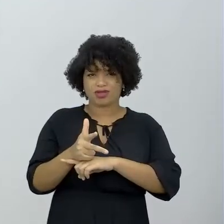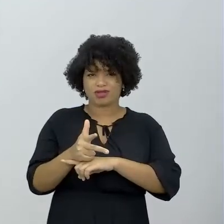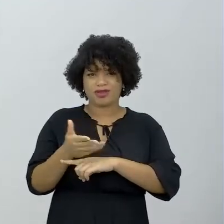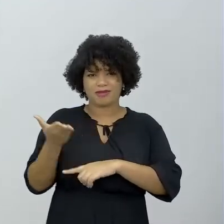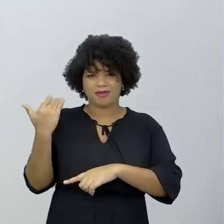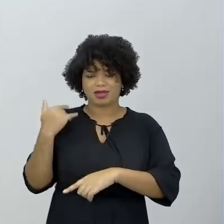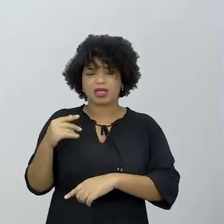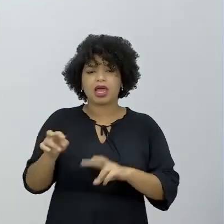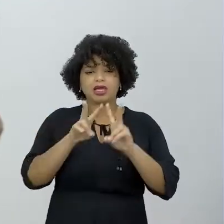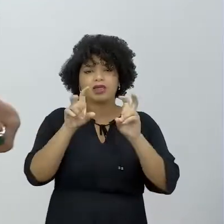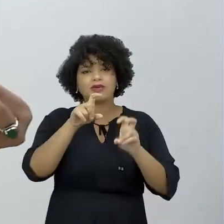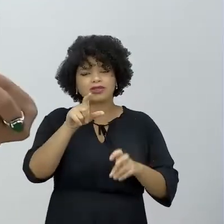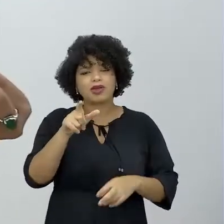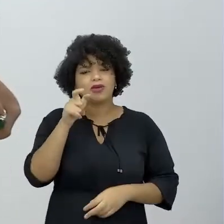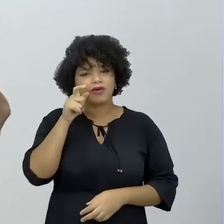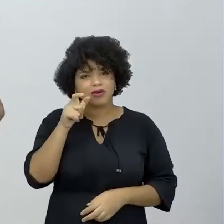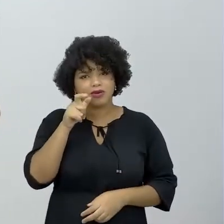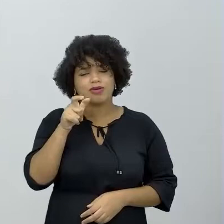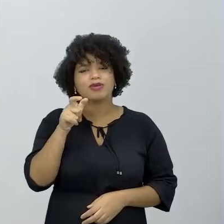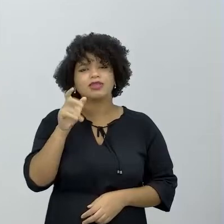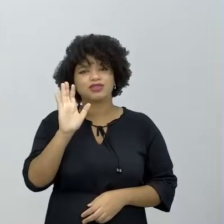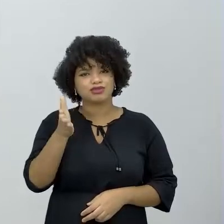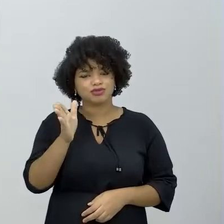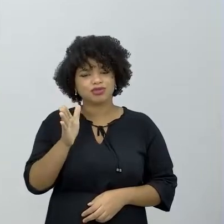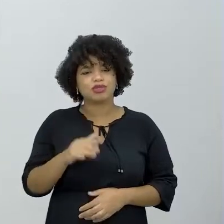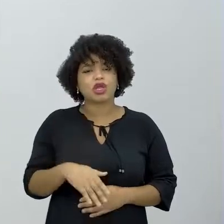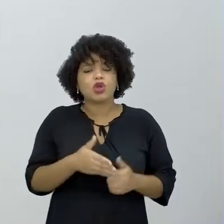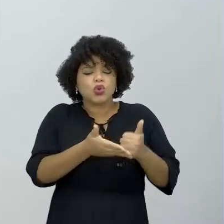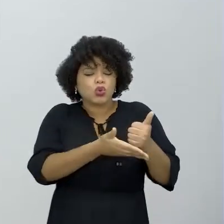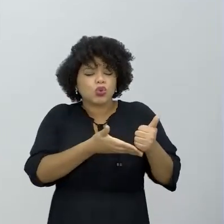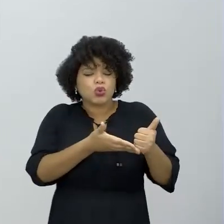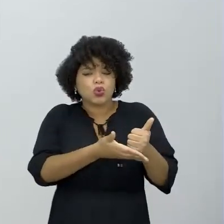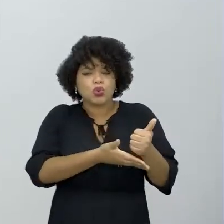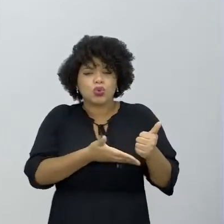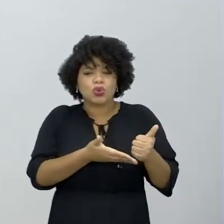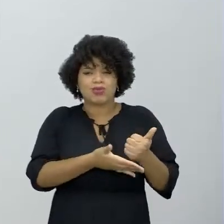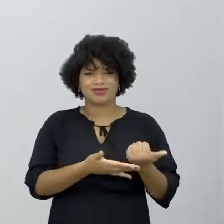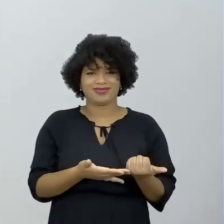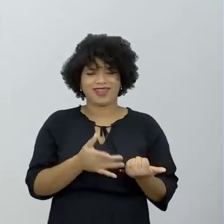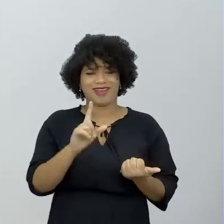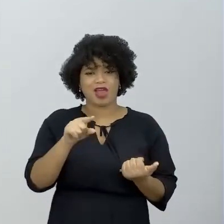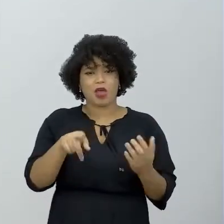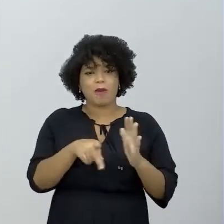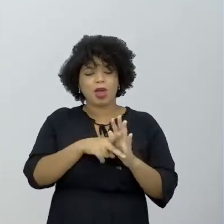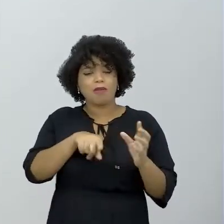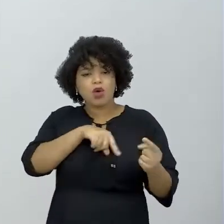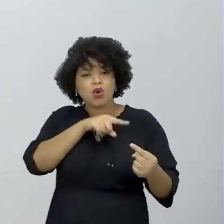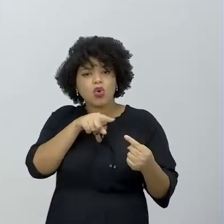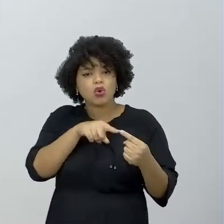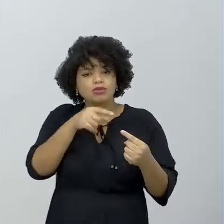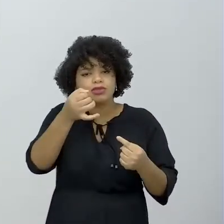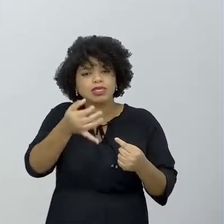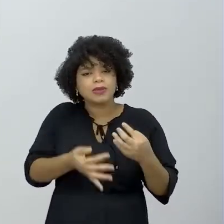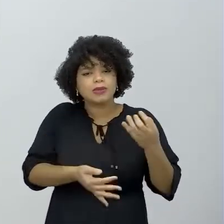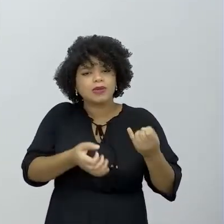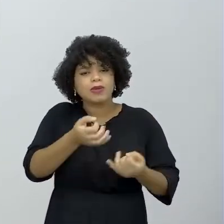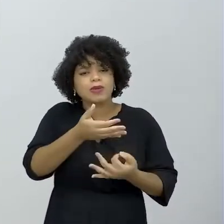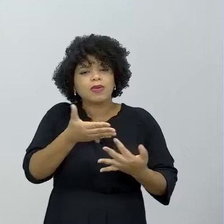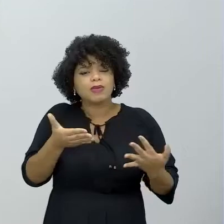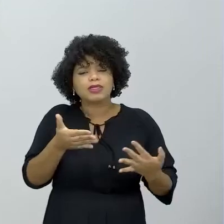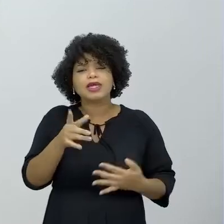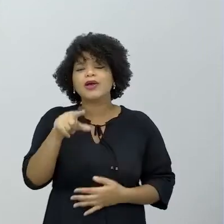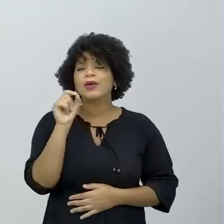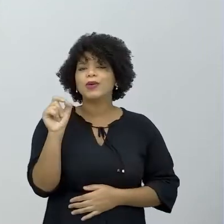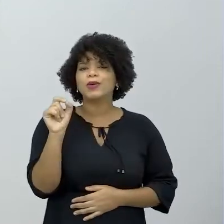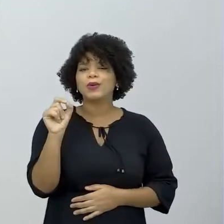vocês já viram lá no aprofundamento geral básico, são objetos do conhecimento. Eu até expliquei um pouquinho o que é o objeto